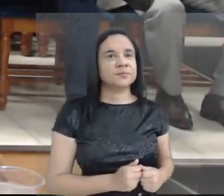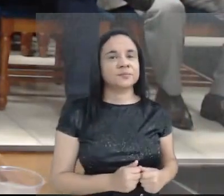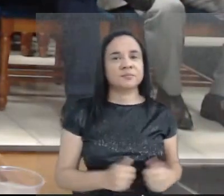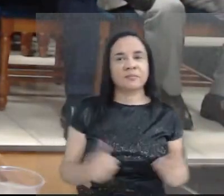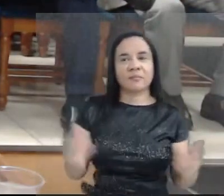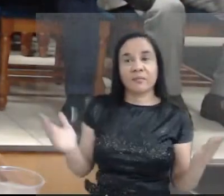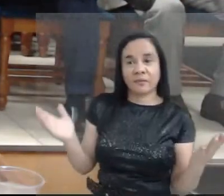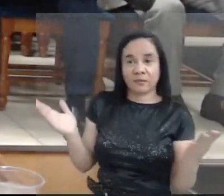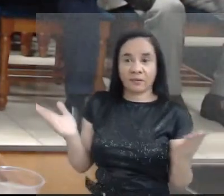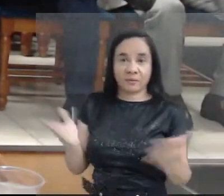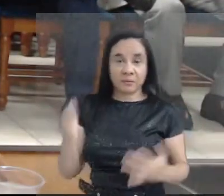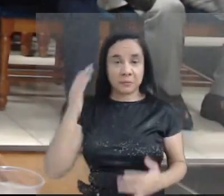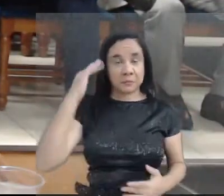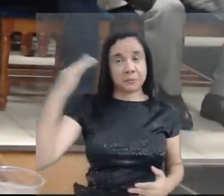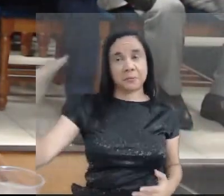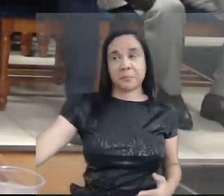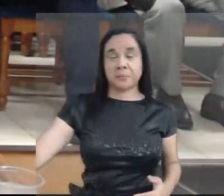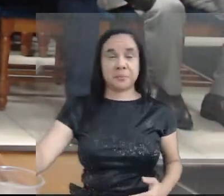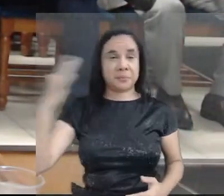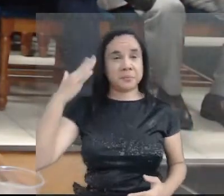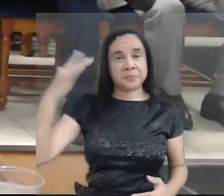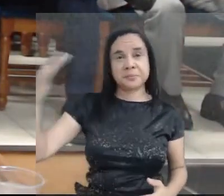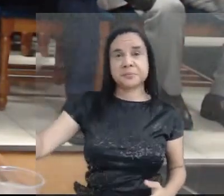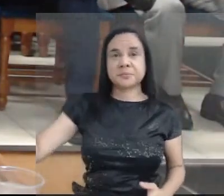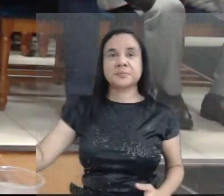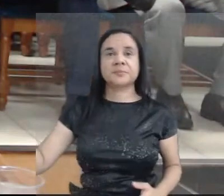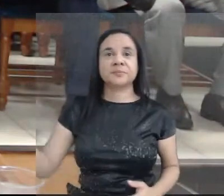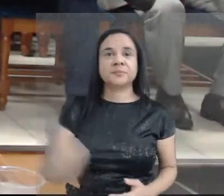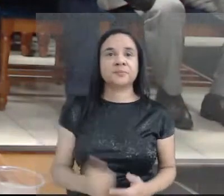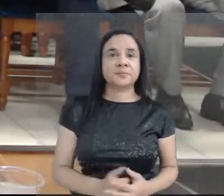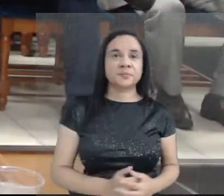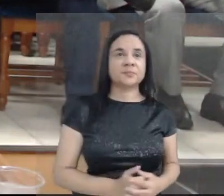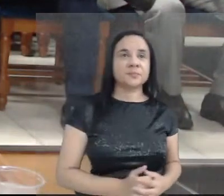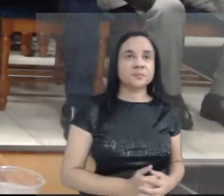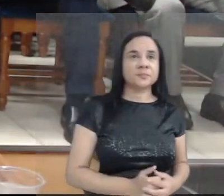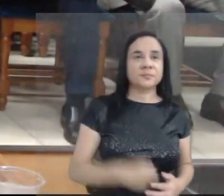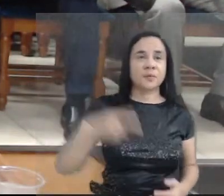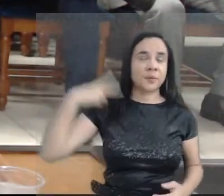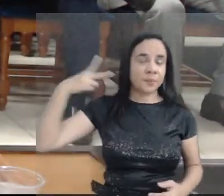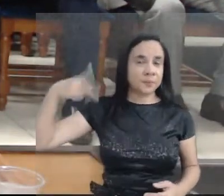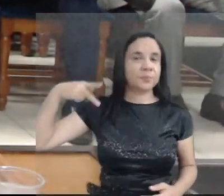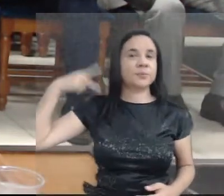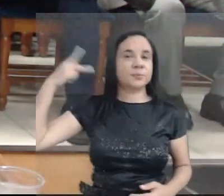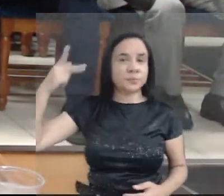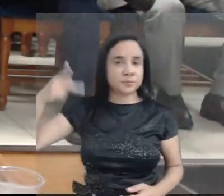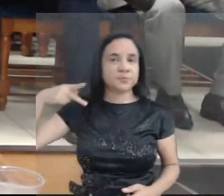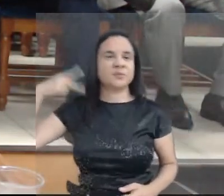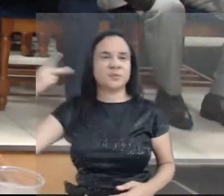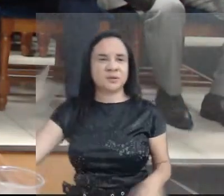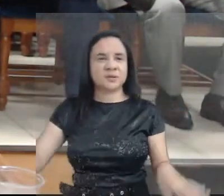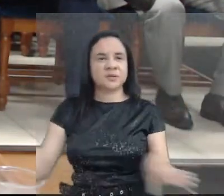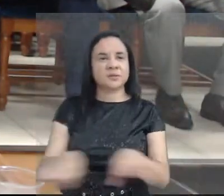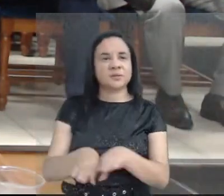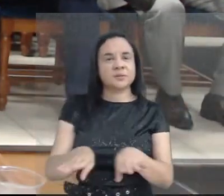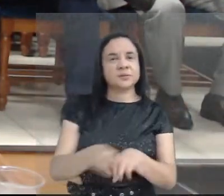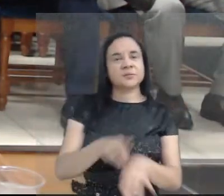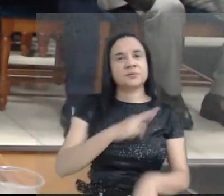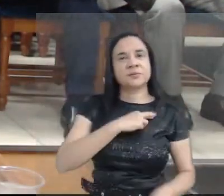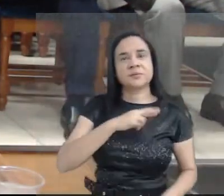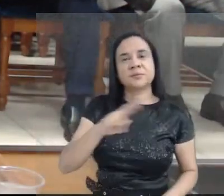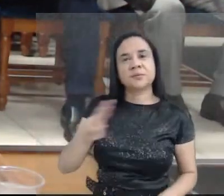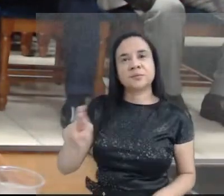glamour, a potencialização política e religiosa se uniram